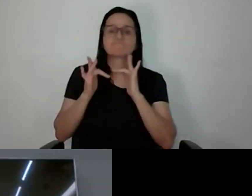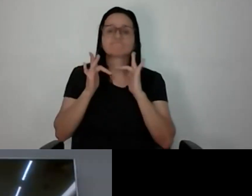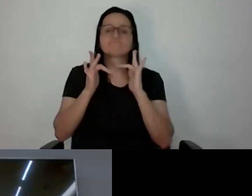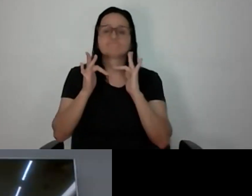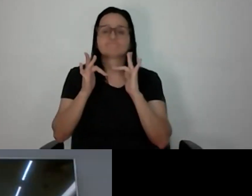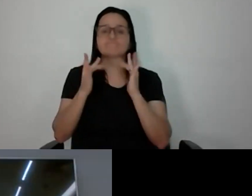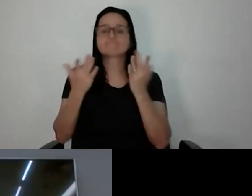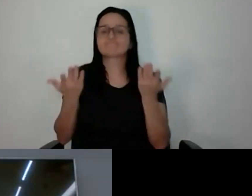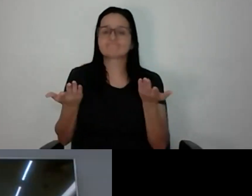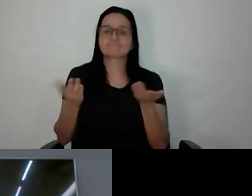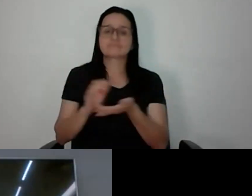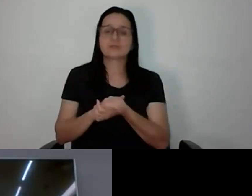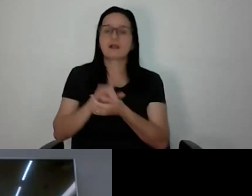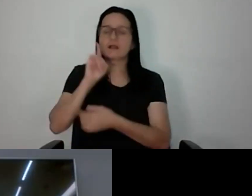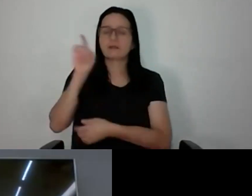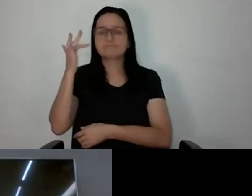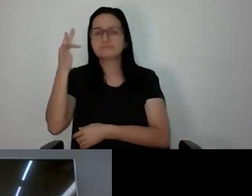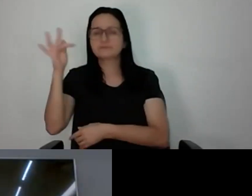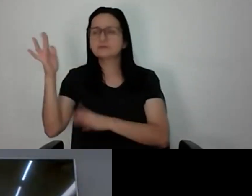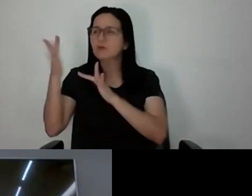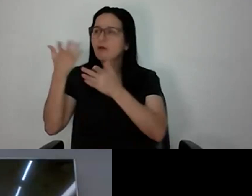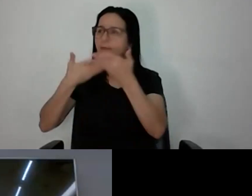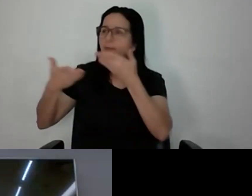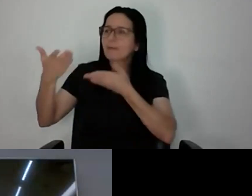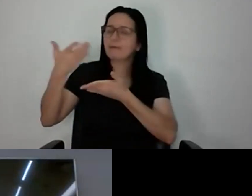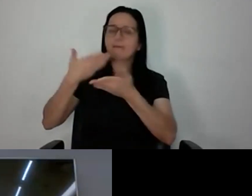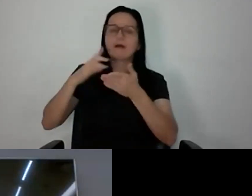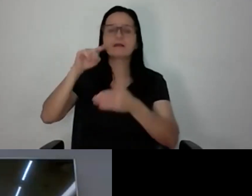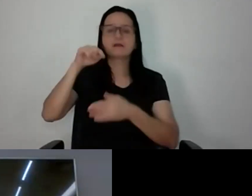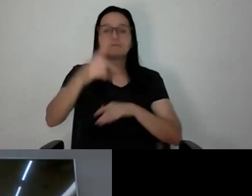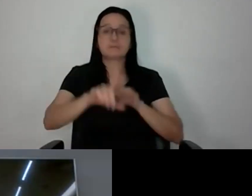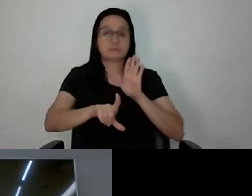França. E casou no momento que a Lei Geral de Proteção de